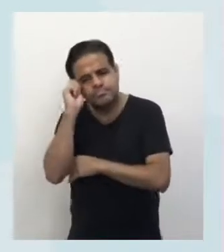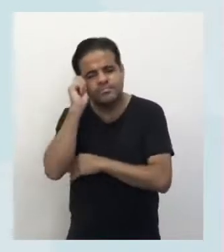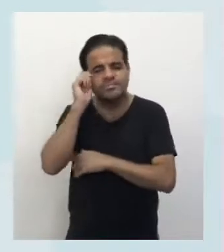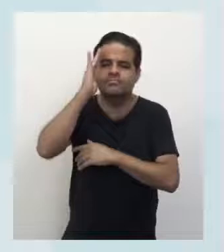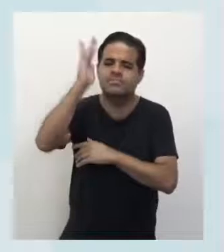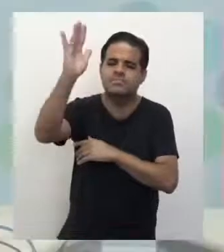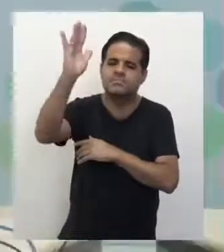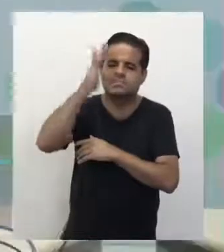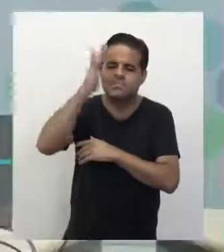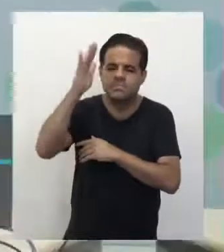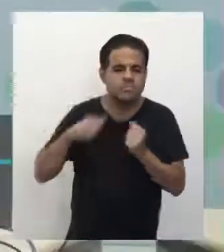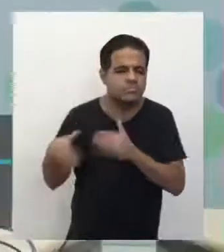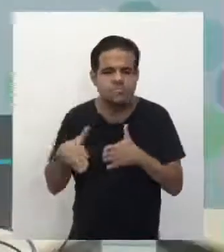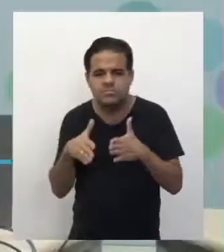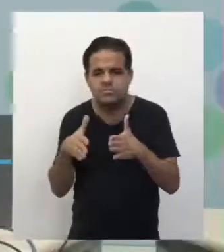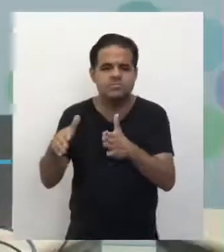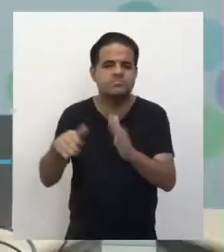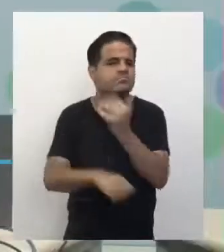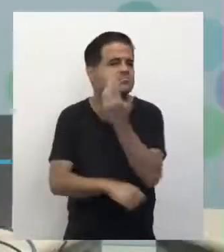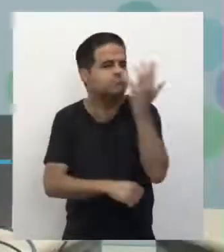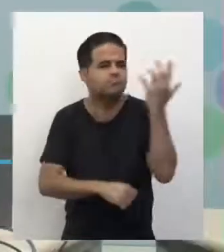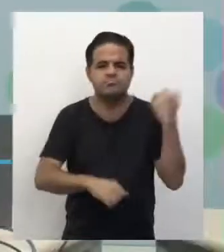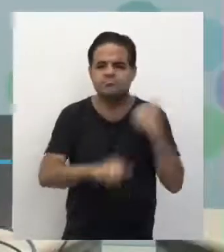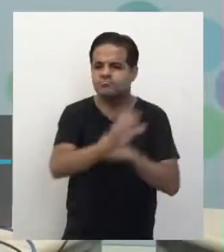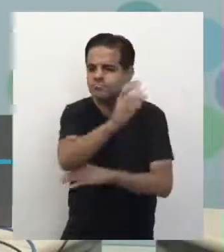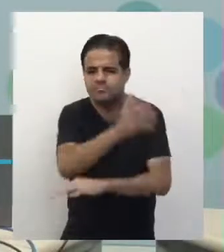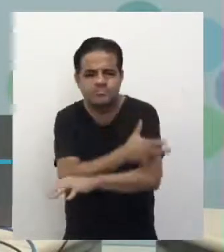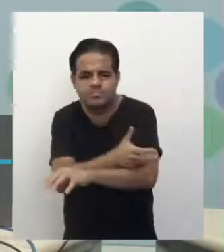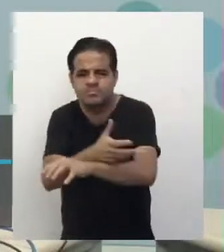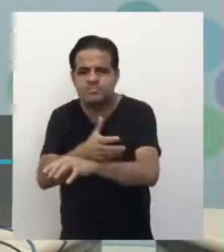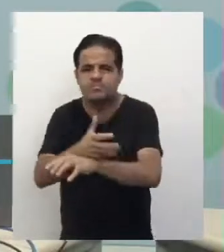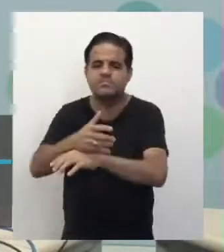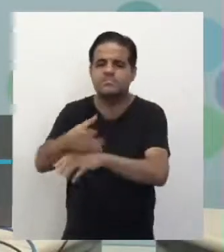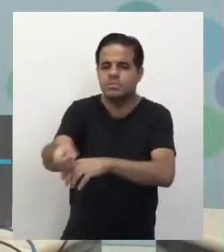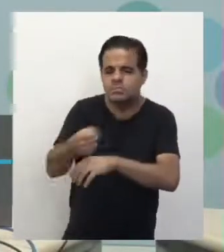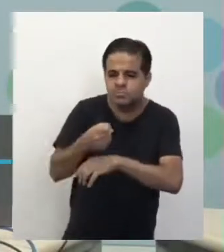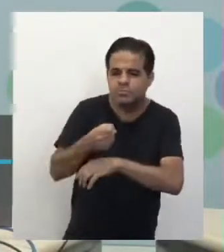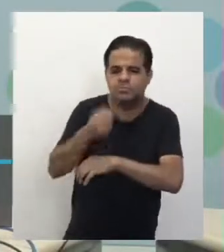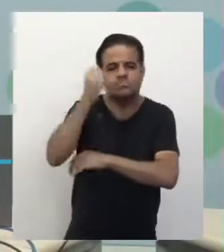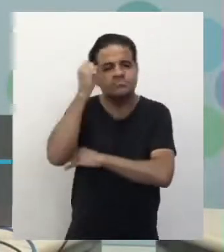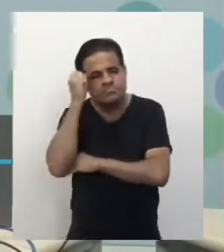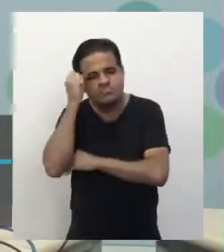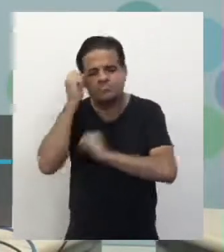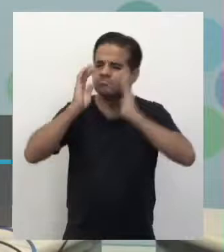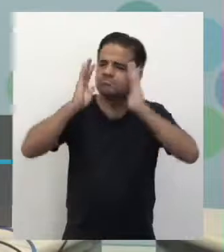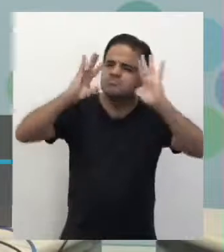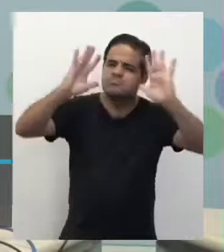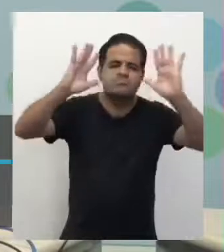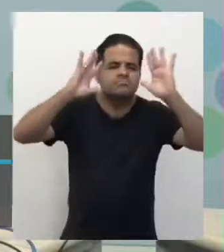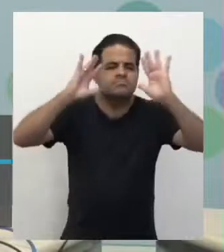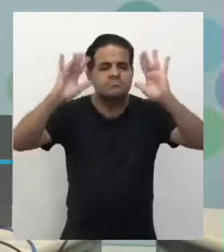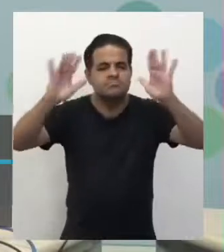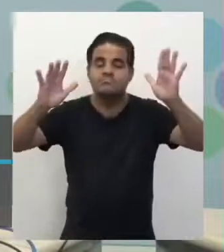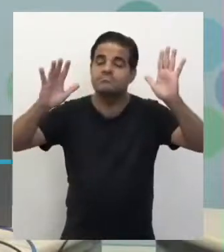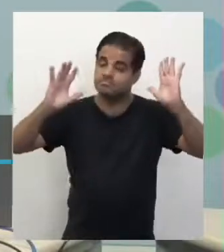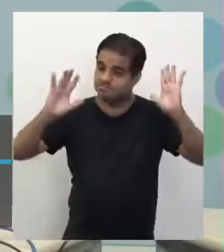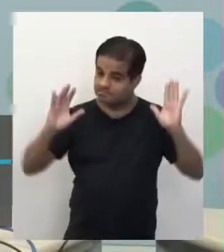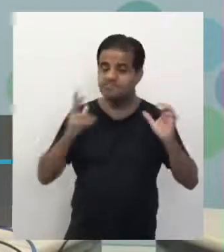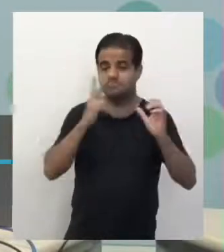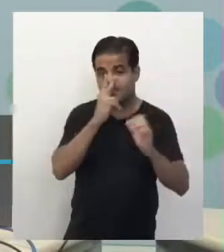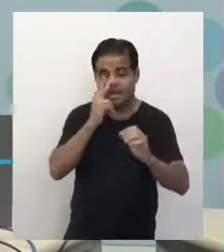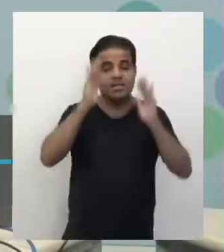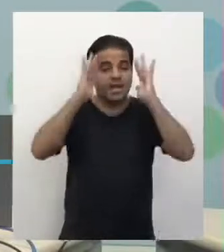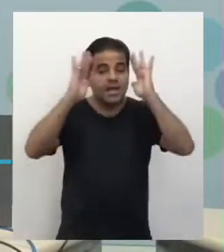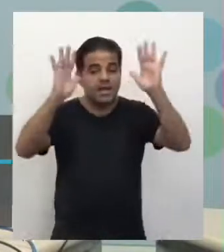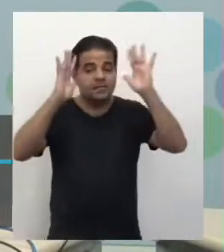né, tá andando num caminhozinho que tem alguma vegetação, a gente puxa. Ele estava refletindo, aqui tem essa ideia de